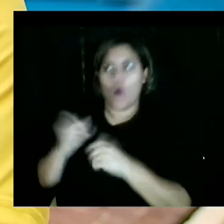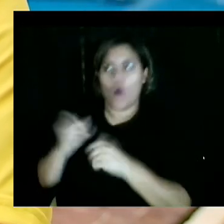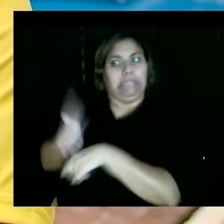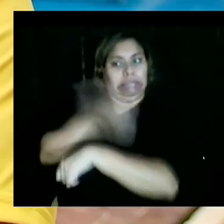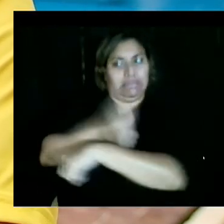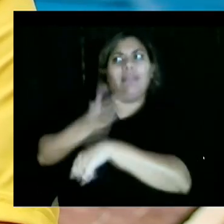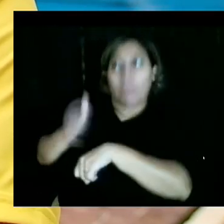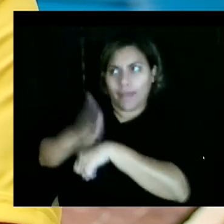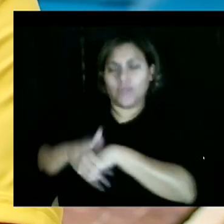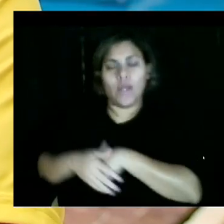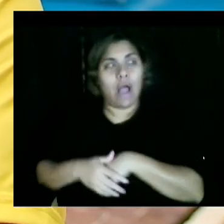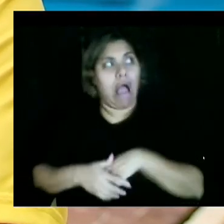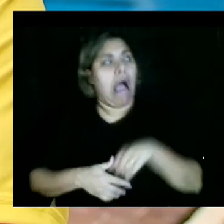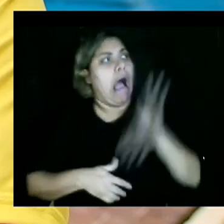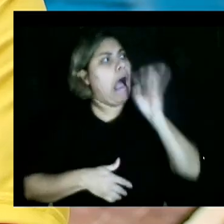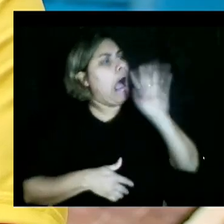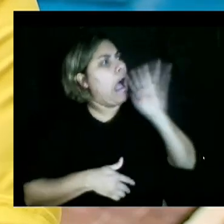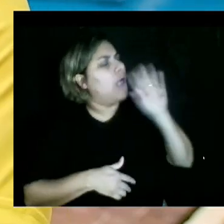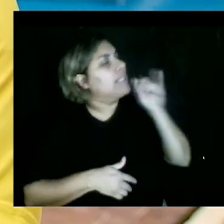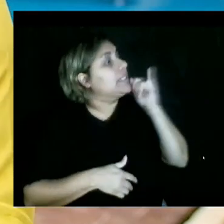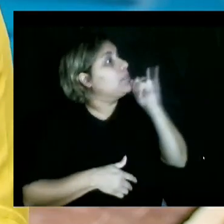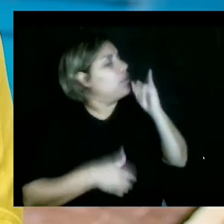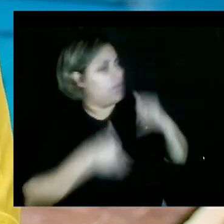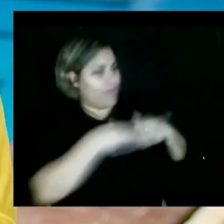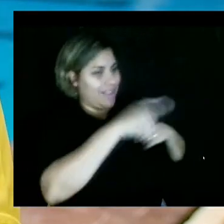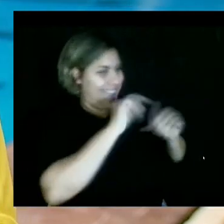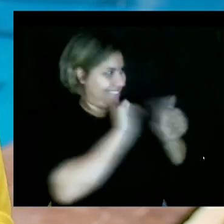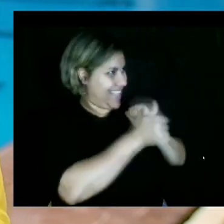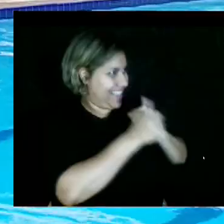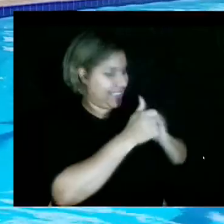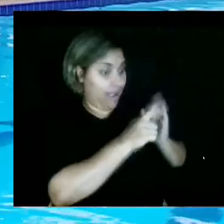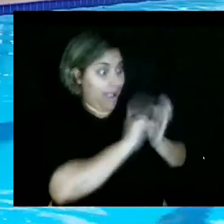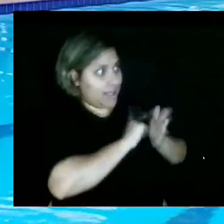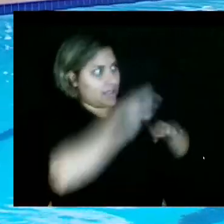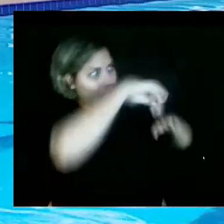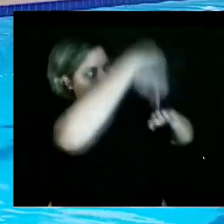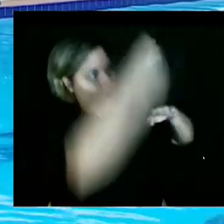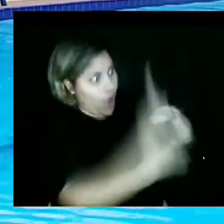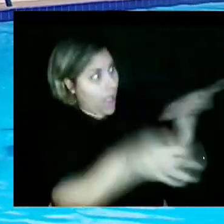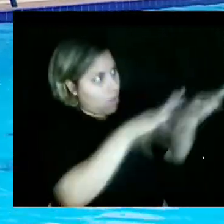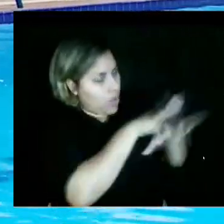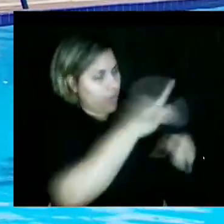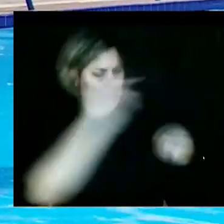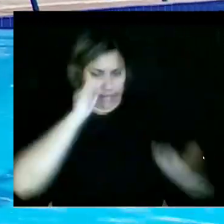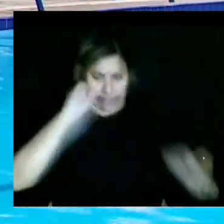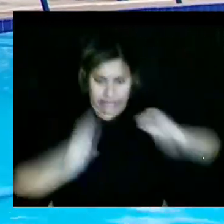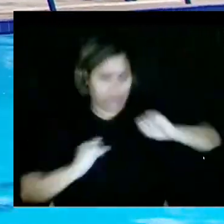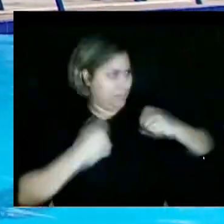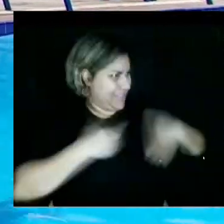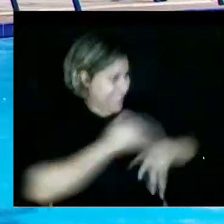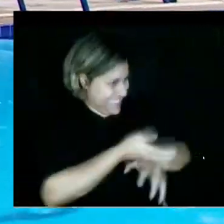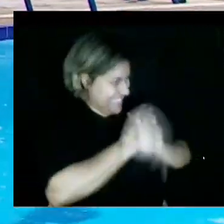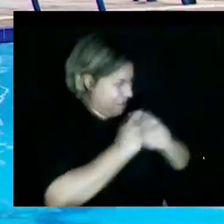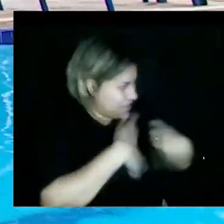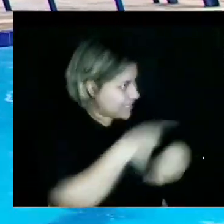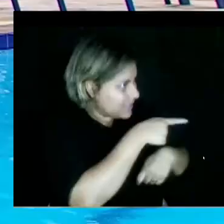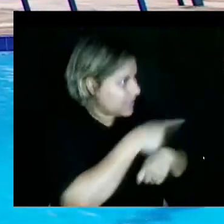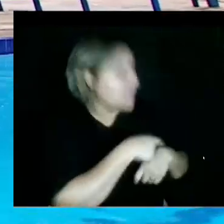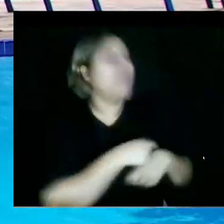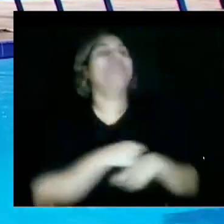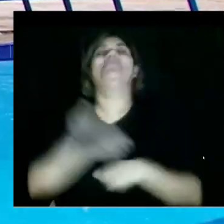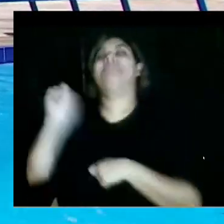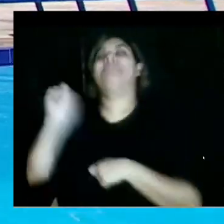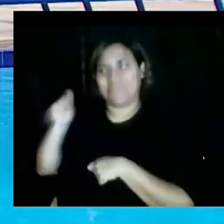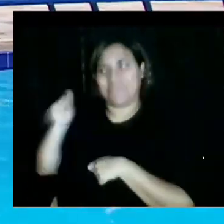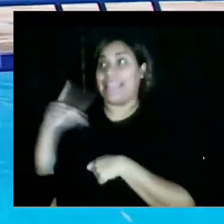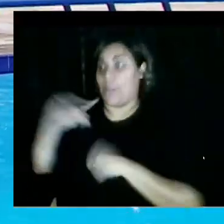se secam entre um salto e outro, como que é isso? Seca, tem uma toalha, né, que é chamada